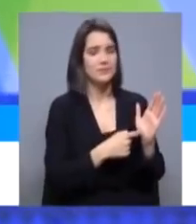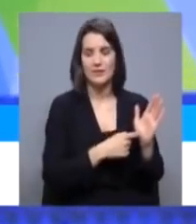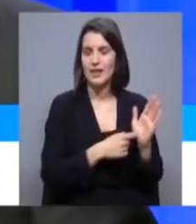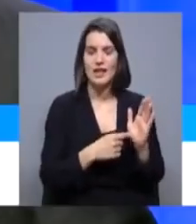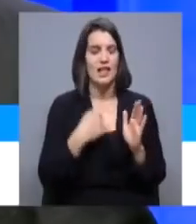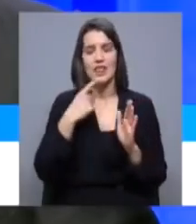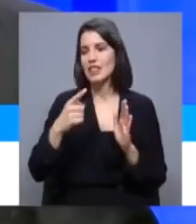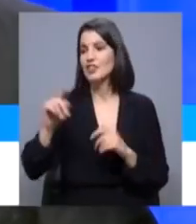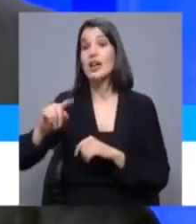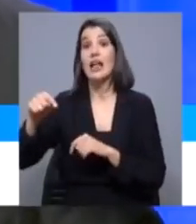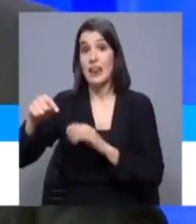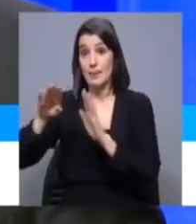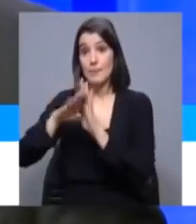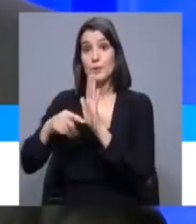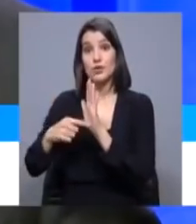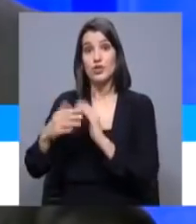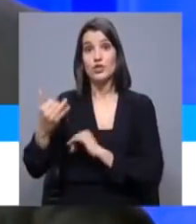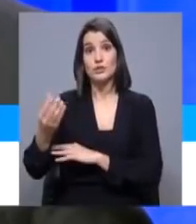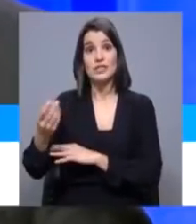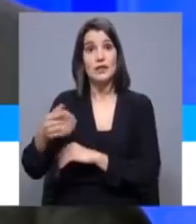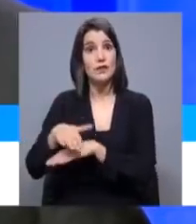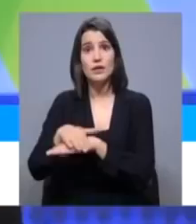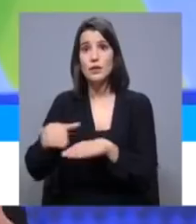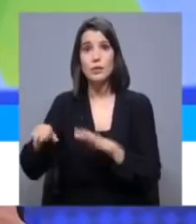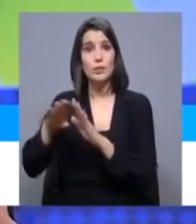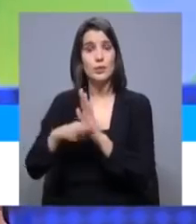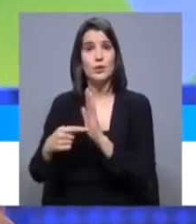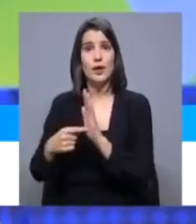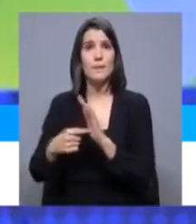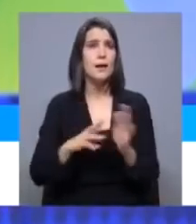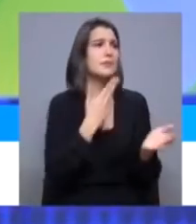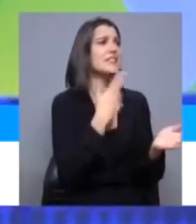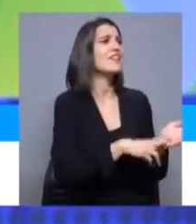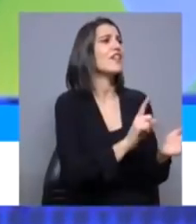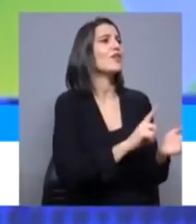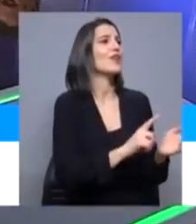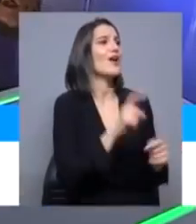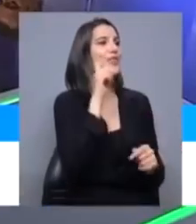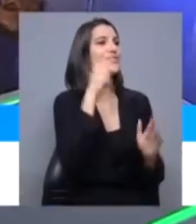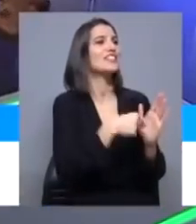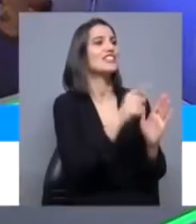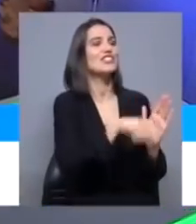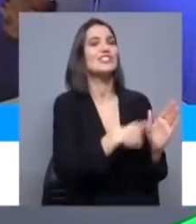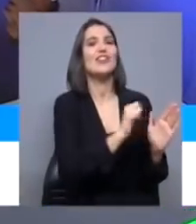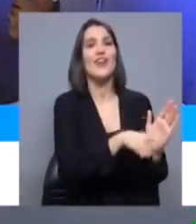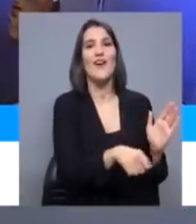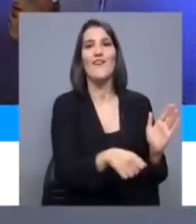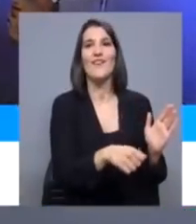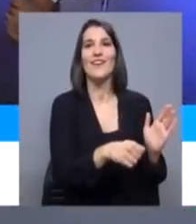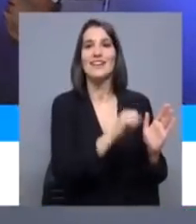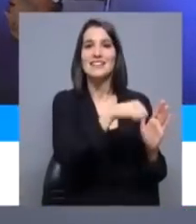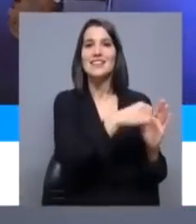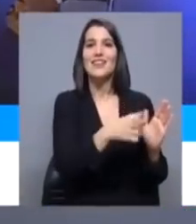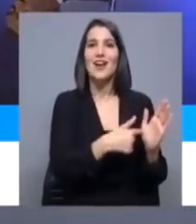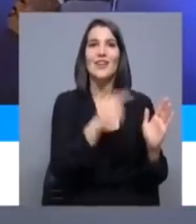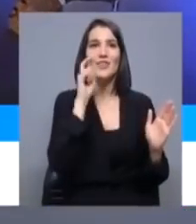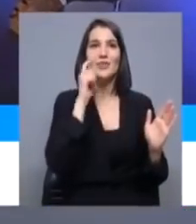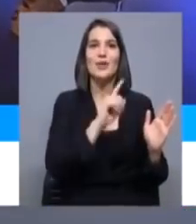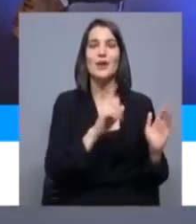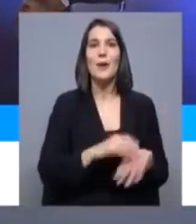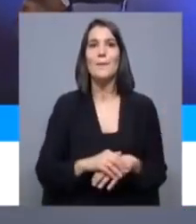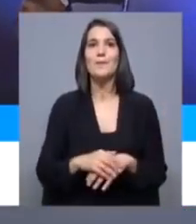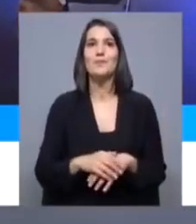ninguém ninguém fica Nessa proposta já não conta não mas é verdade eu gostava fazer isso não é isso eu